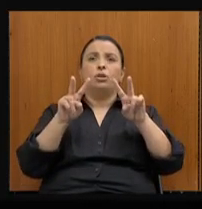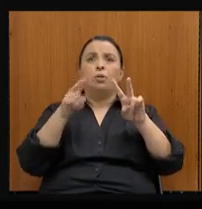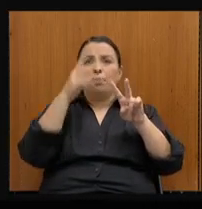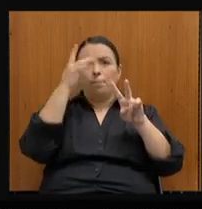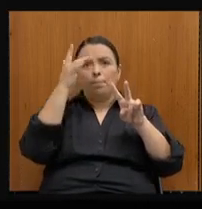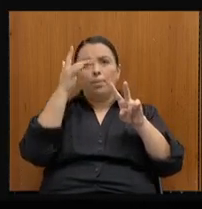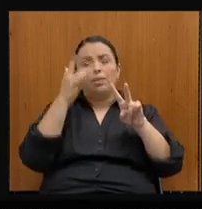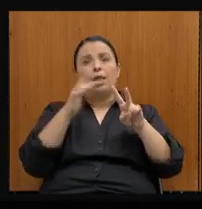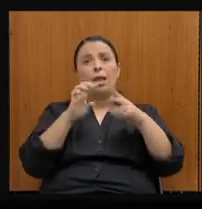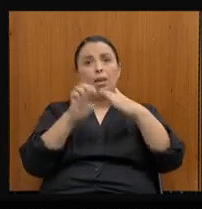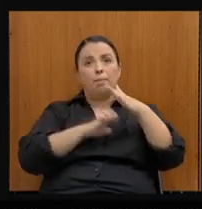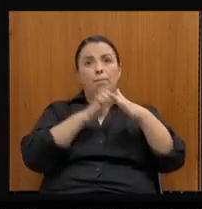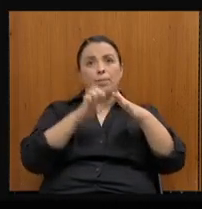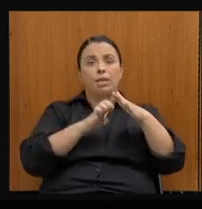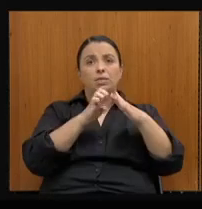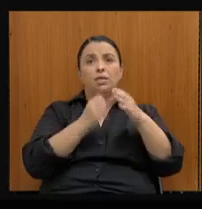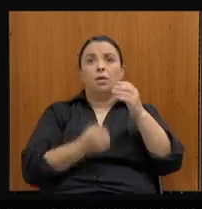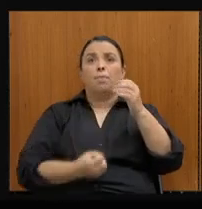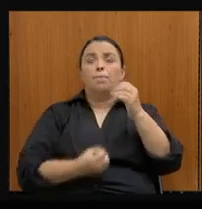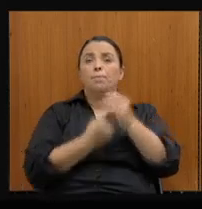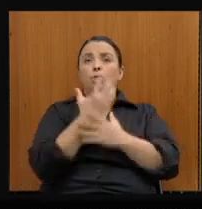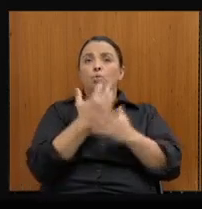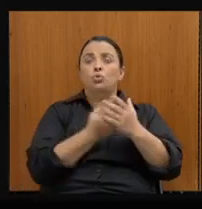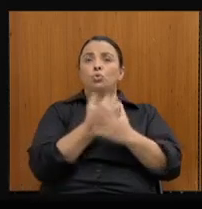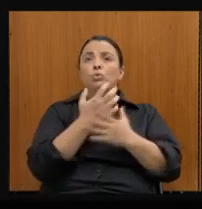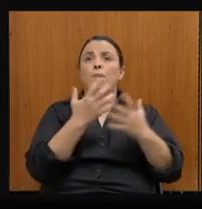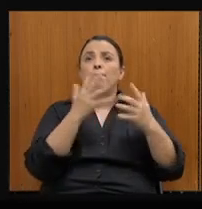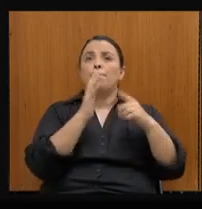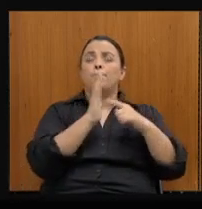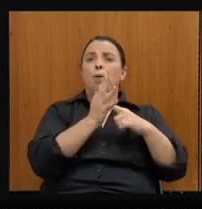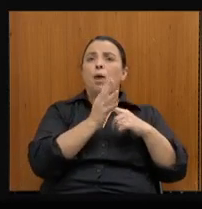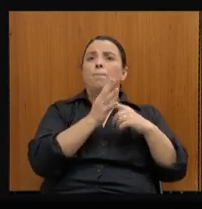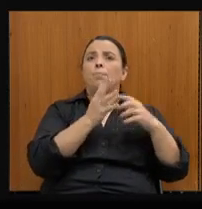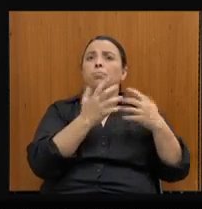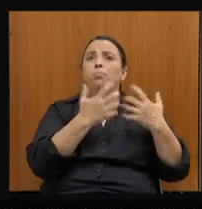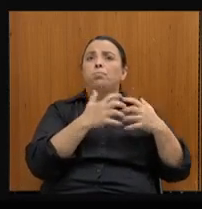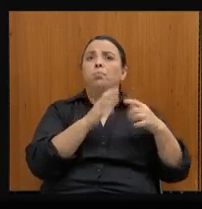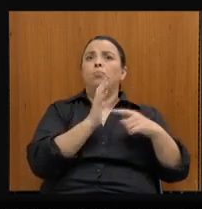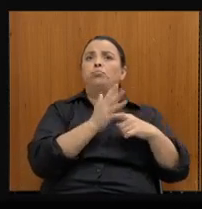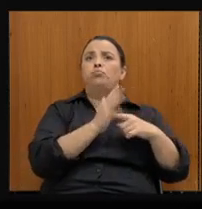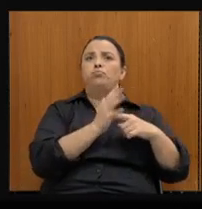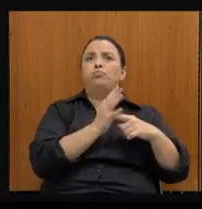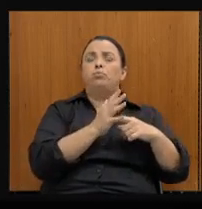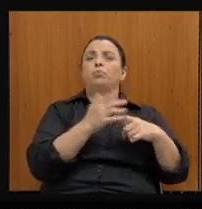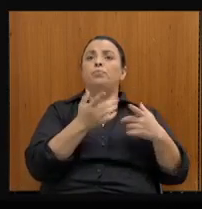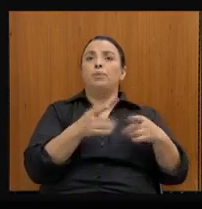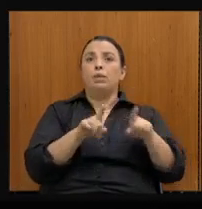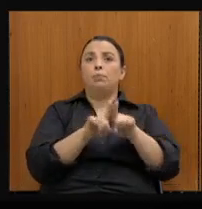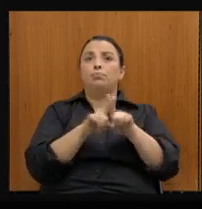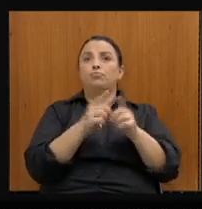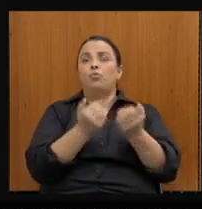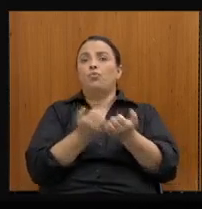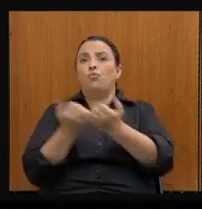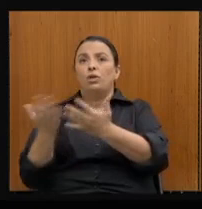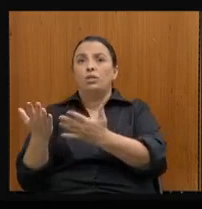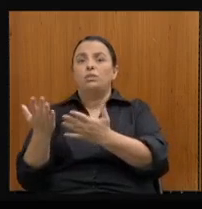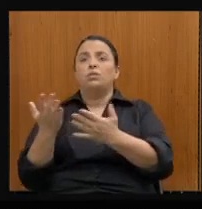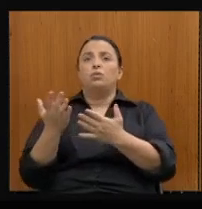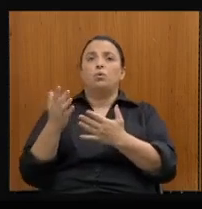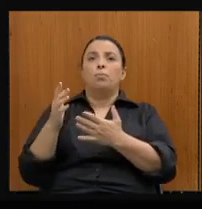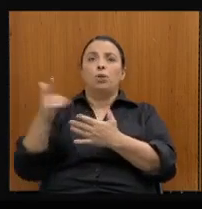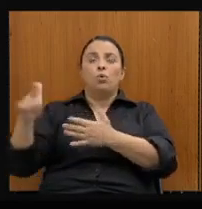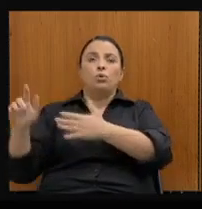equipamento do lado do fornecedor no entanto preocupado com a cadeia global